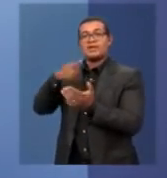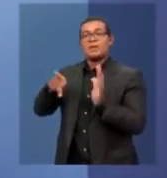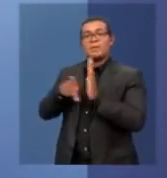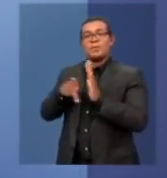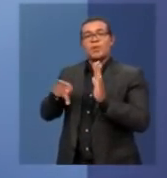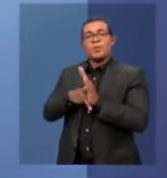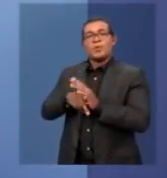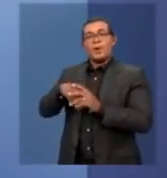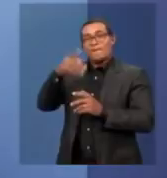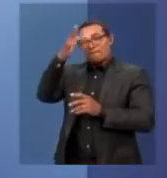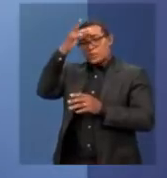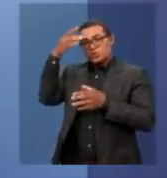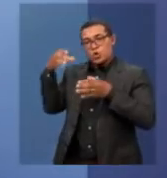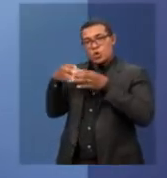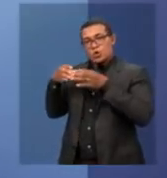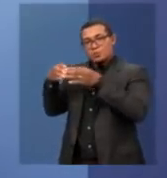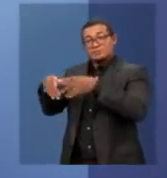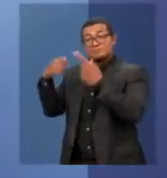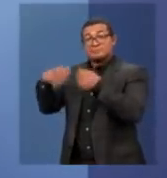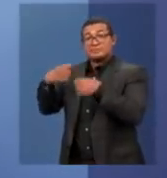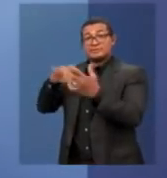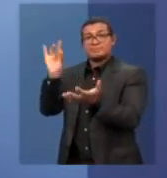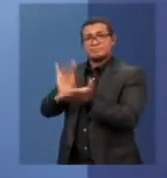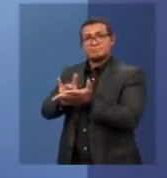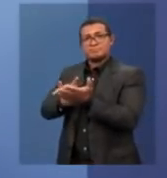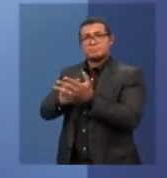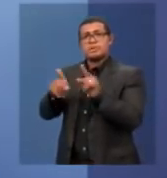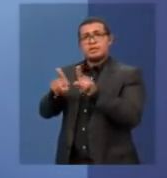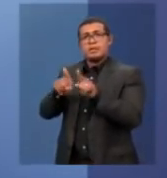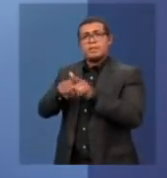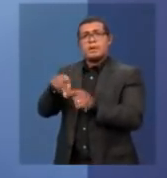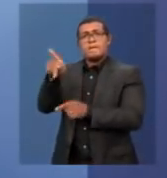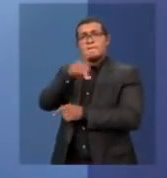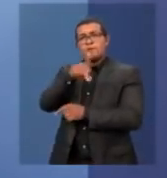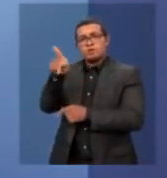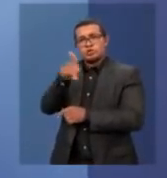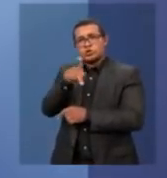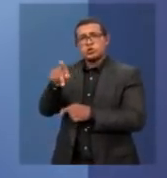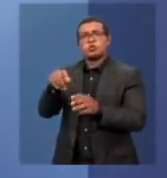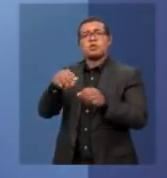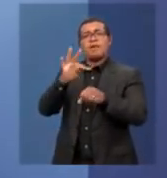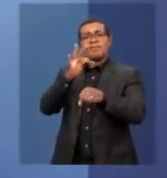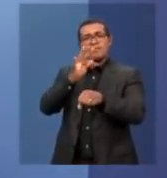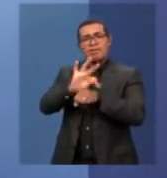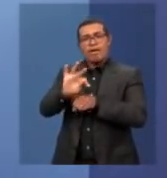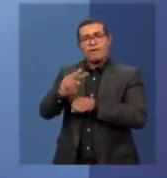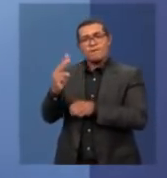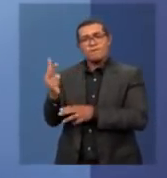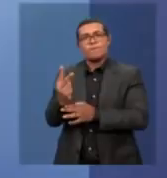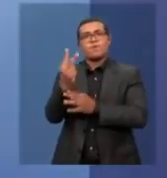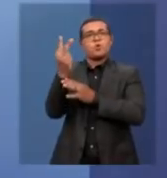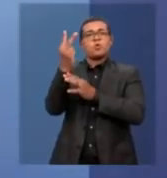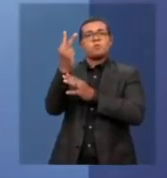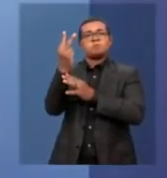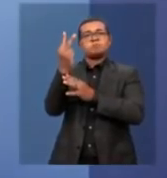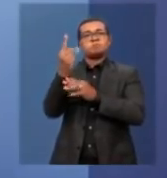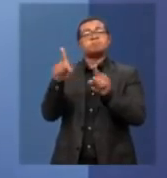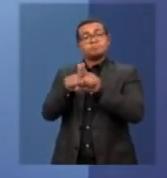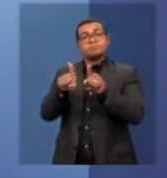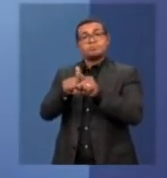capacitar professores valorizar o professor os técnicos escolares ampliar essa essa rede escolar